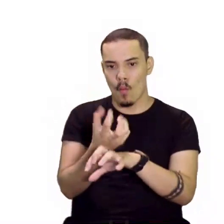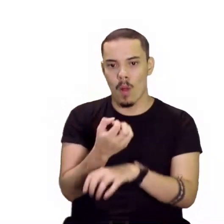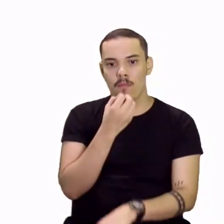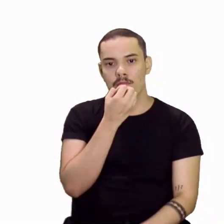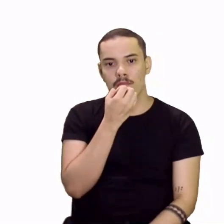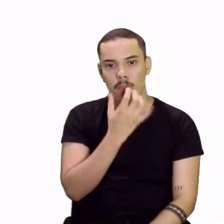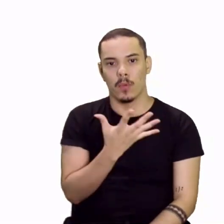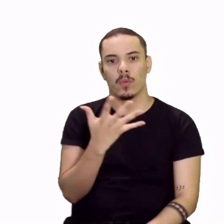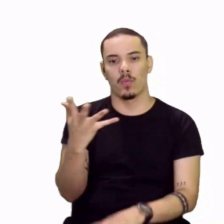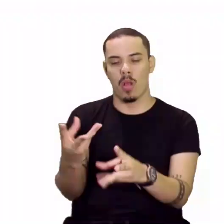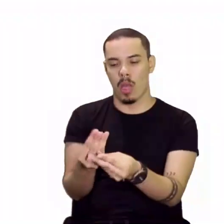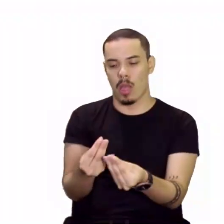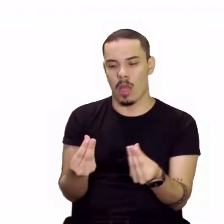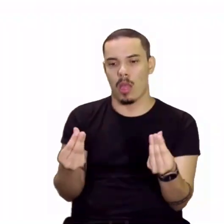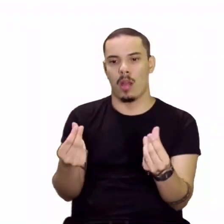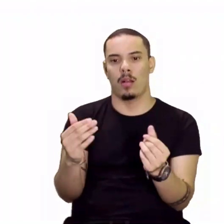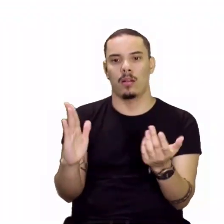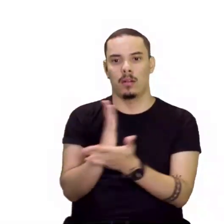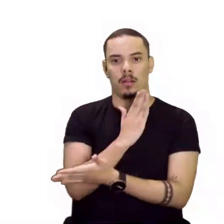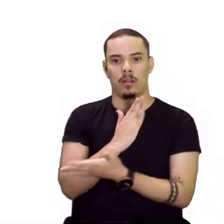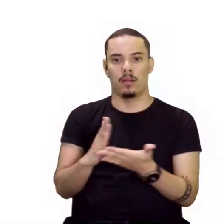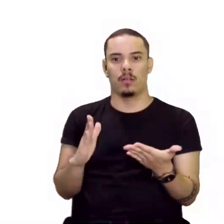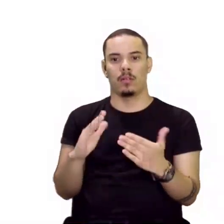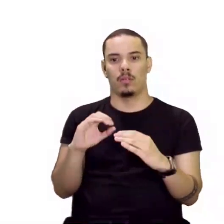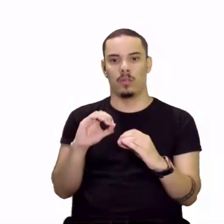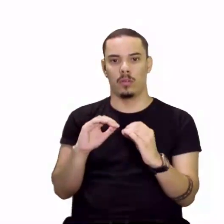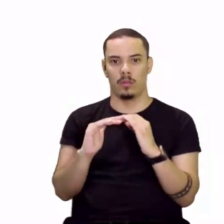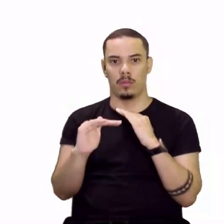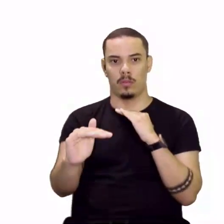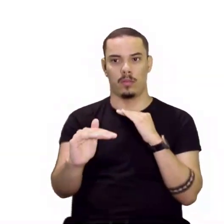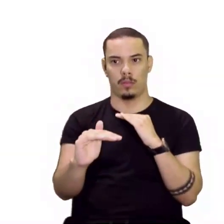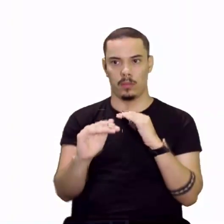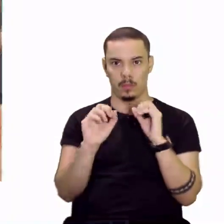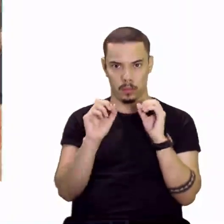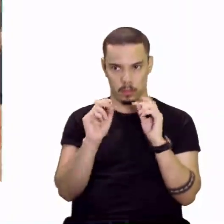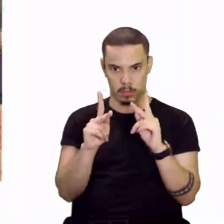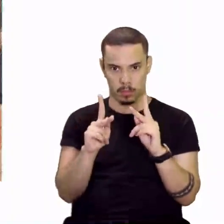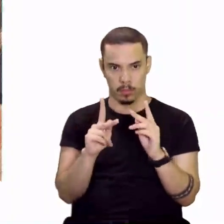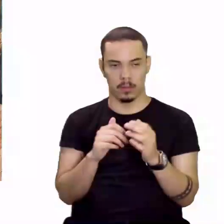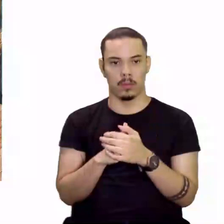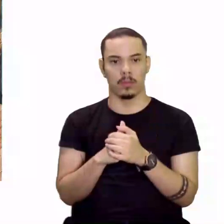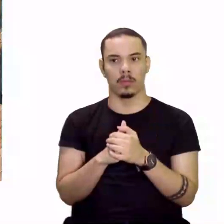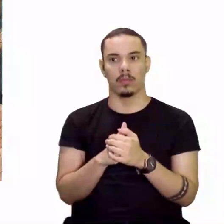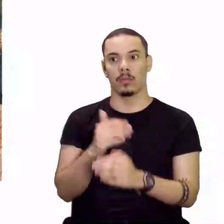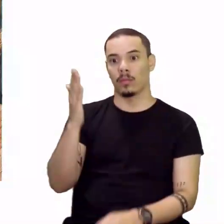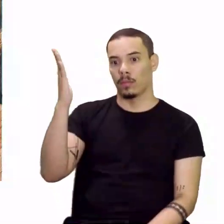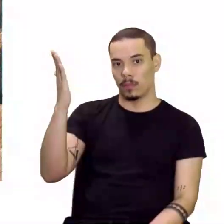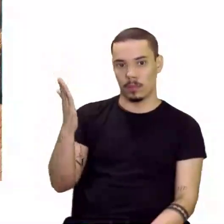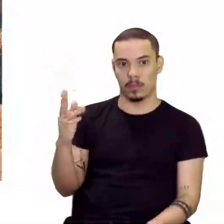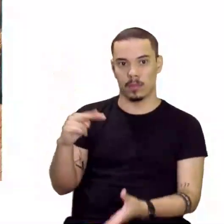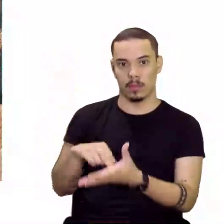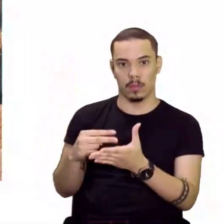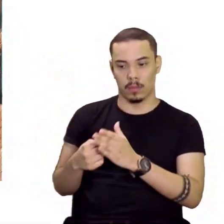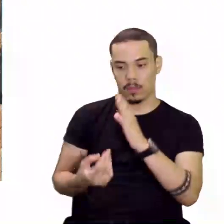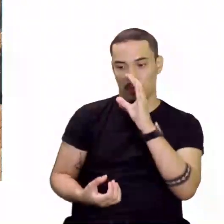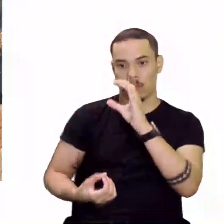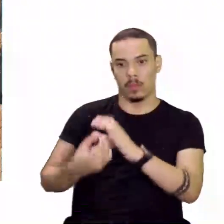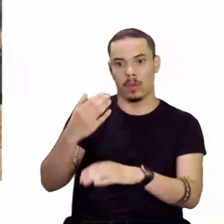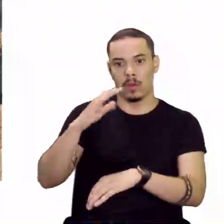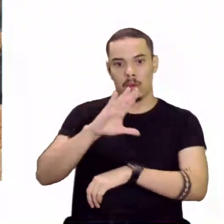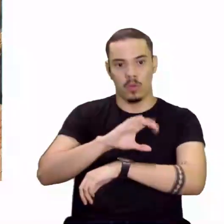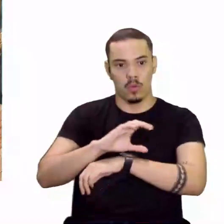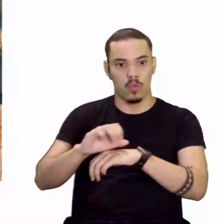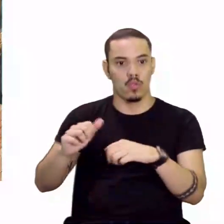orgânico em decomposição e horizonte O. Beleza? Que isso é a formação do solo. E qual